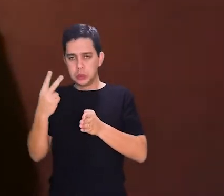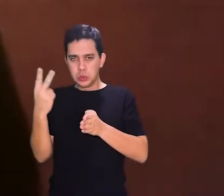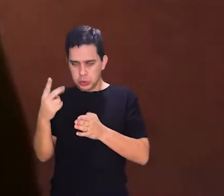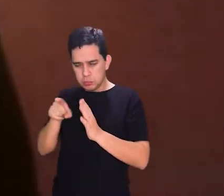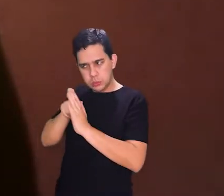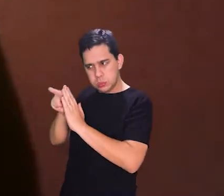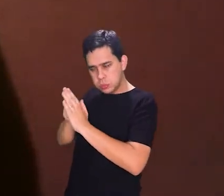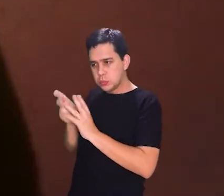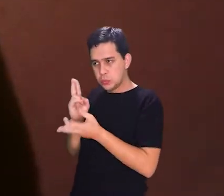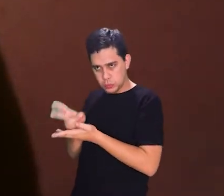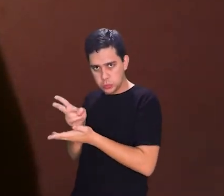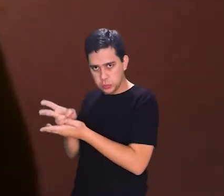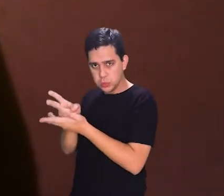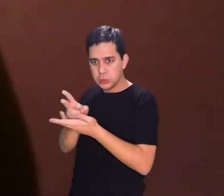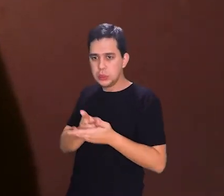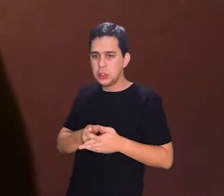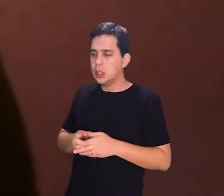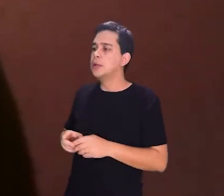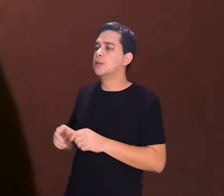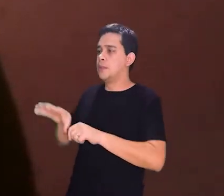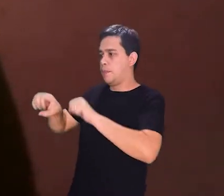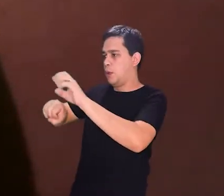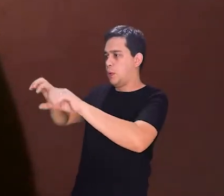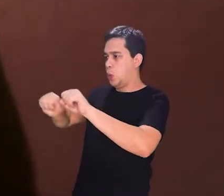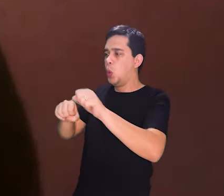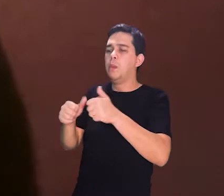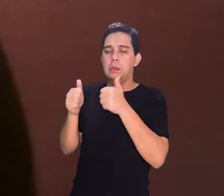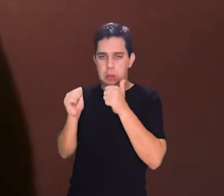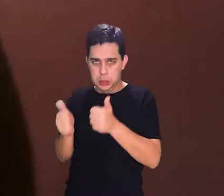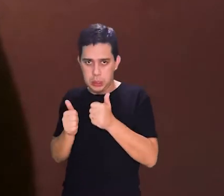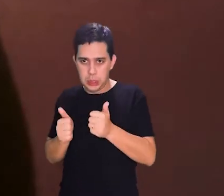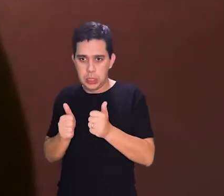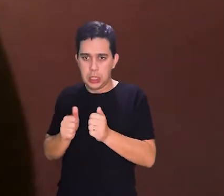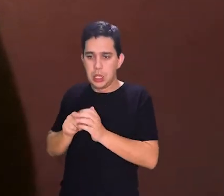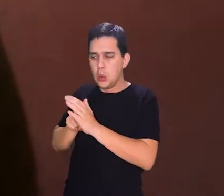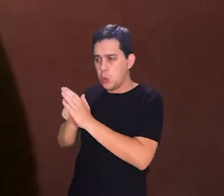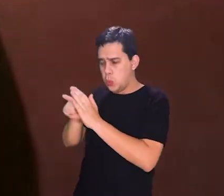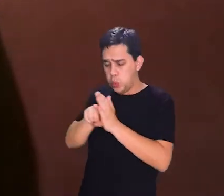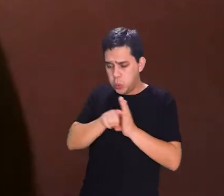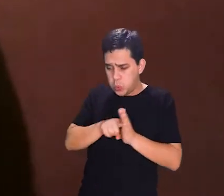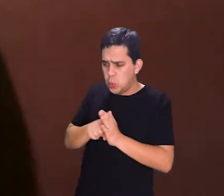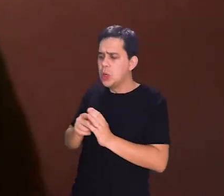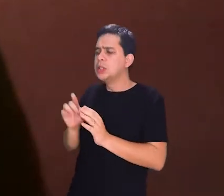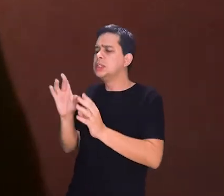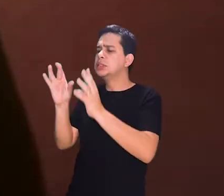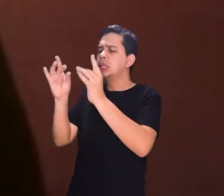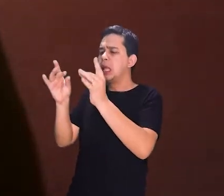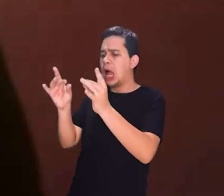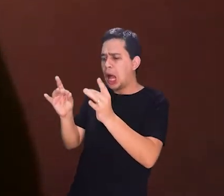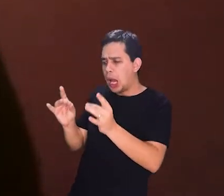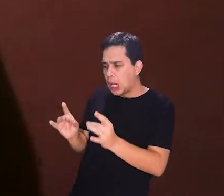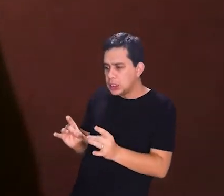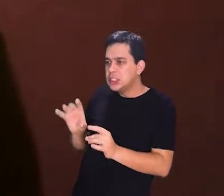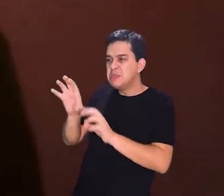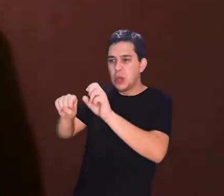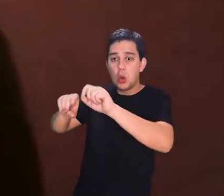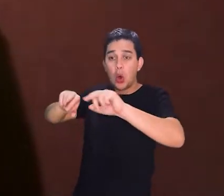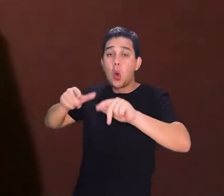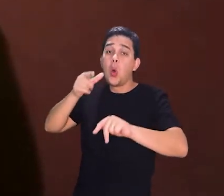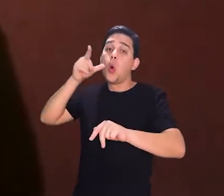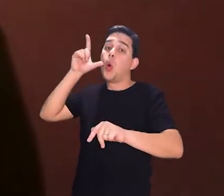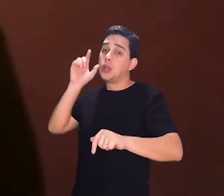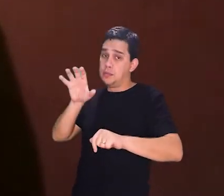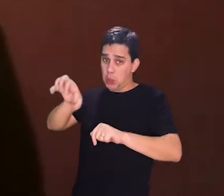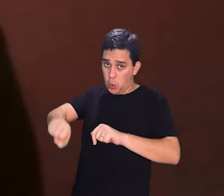primeira, aí decidimos que seria necessário uma segunda. Agora a gente vai fazer uma análise do material que a gente apreendeu